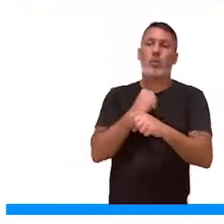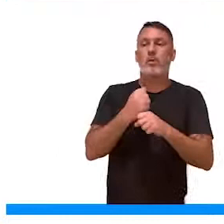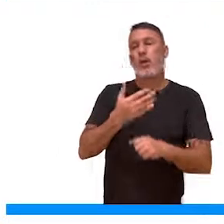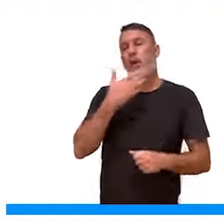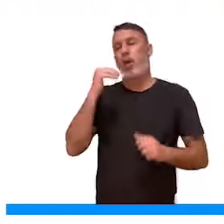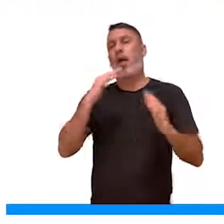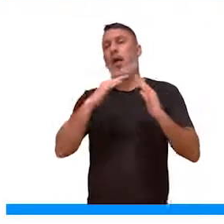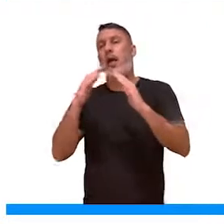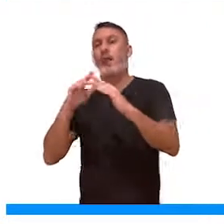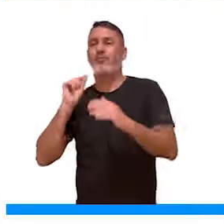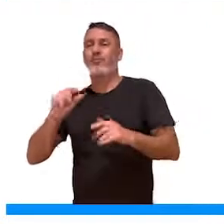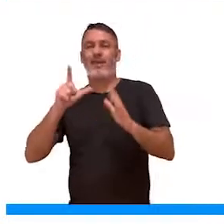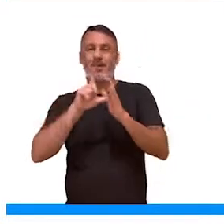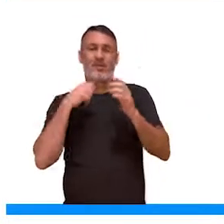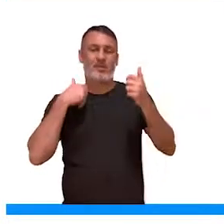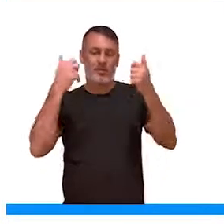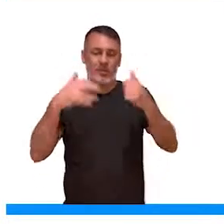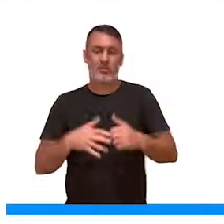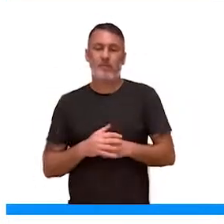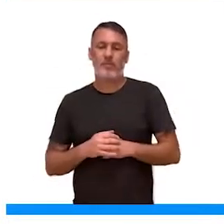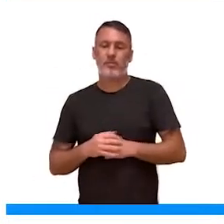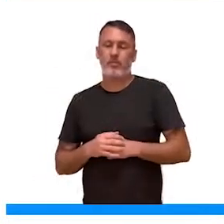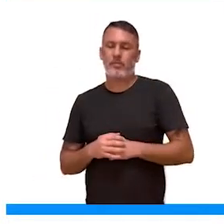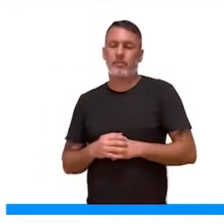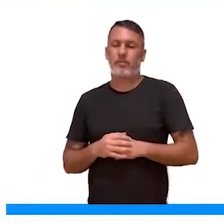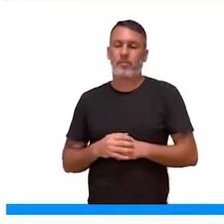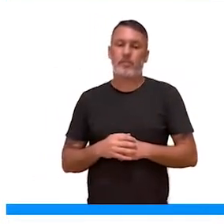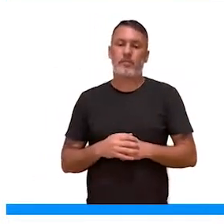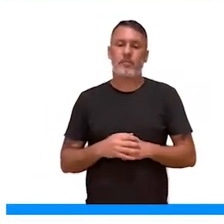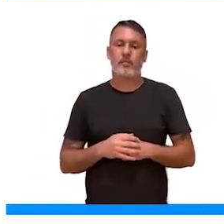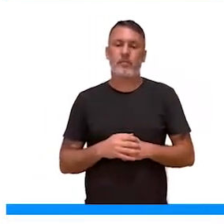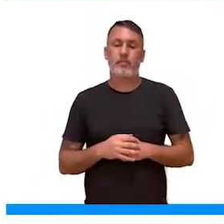exemplo, a construção de melhores habitações, como eu disse, de alvenaria.